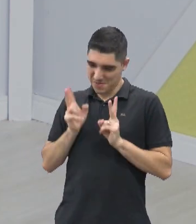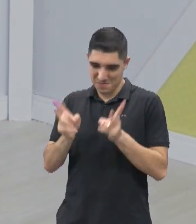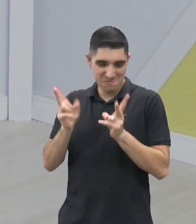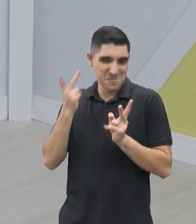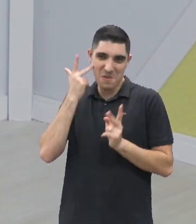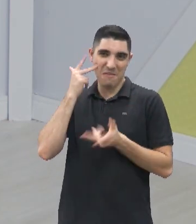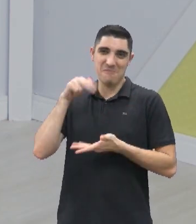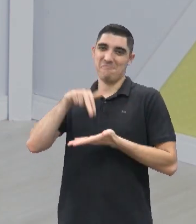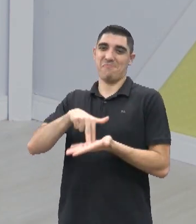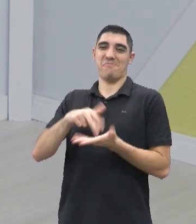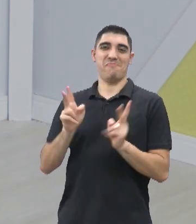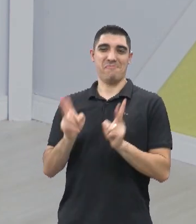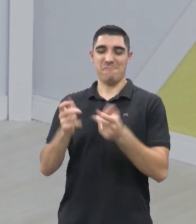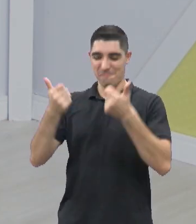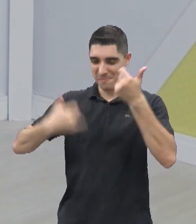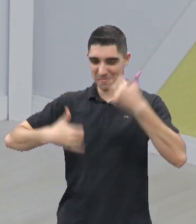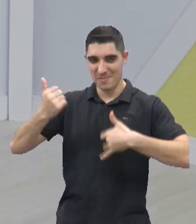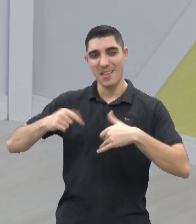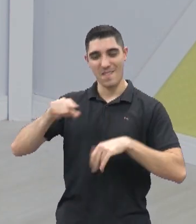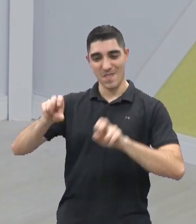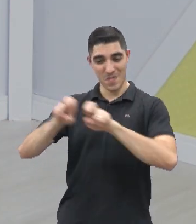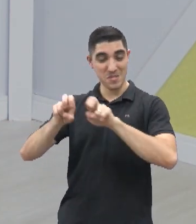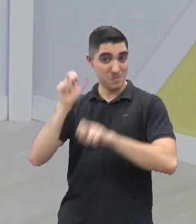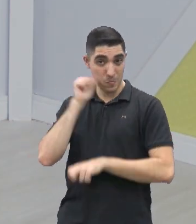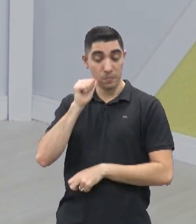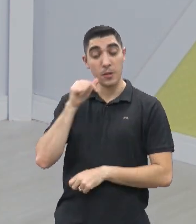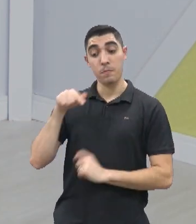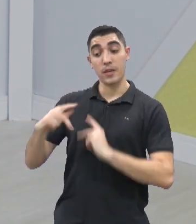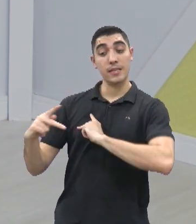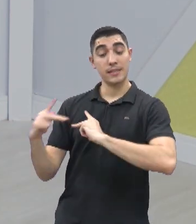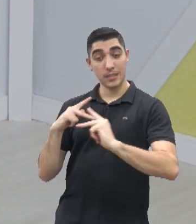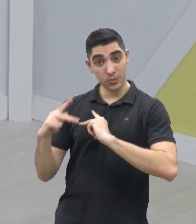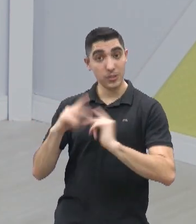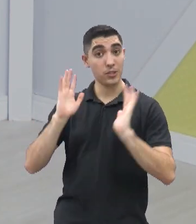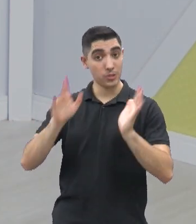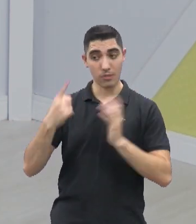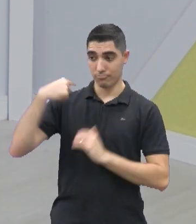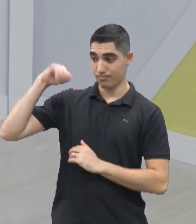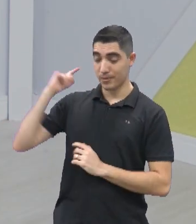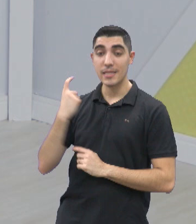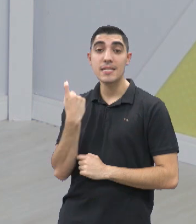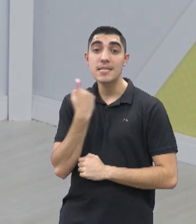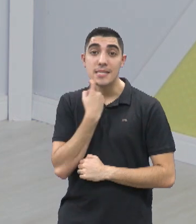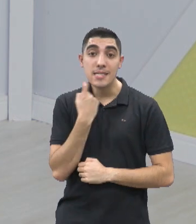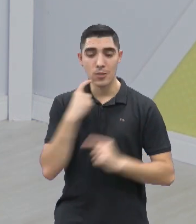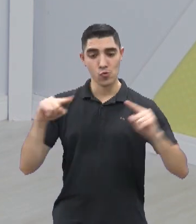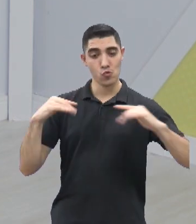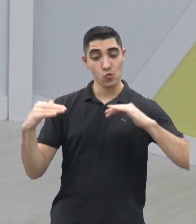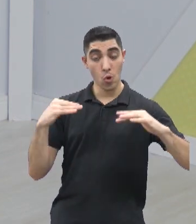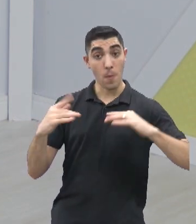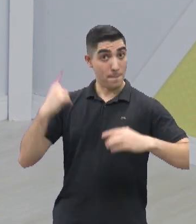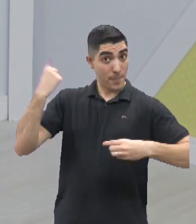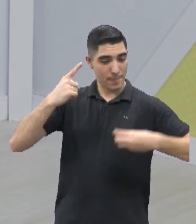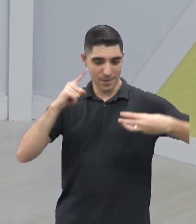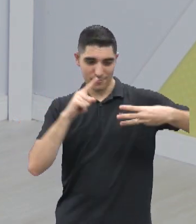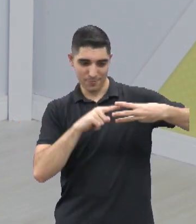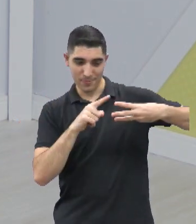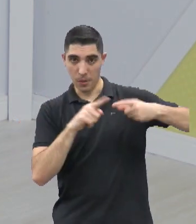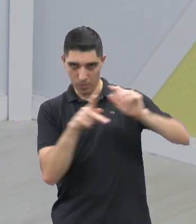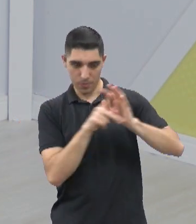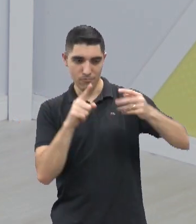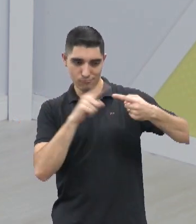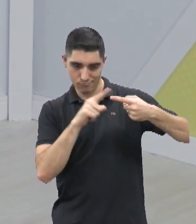para falar de futsal feminino. A Máquina Amarela entrou em quadra na última sexta-feira pelo jogo de ida das quartas de final